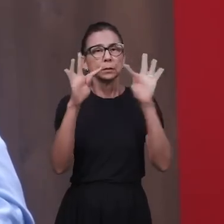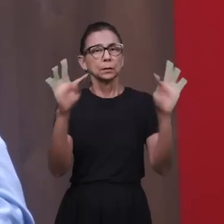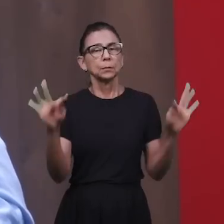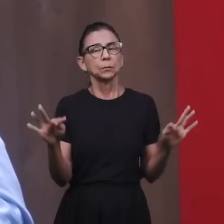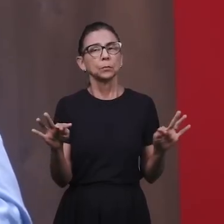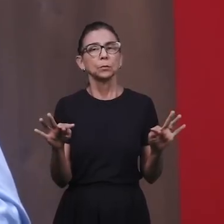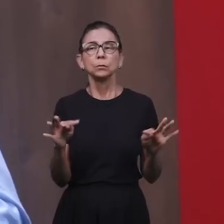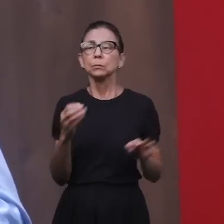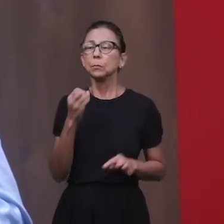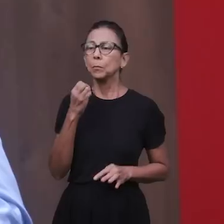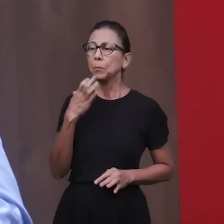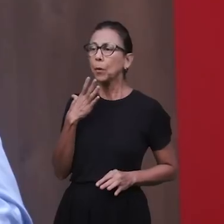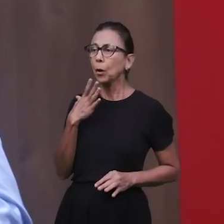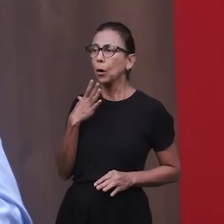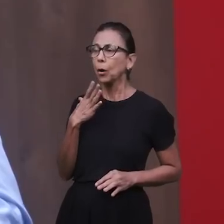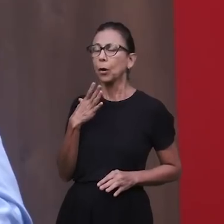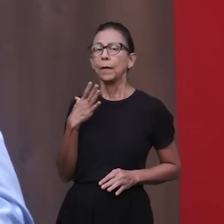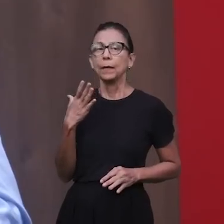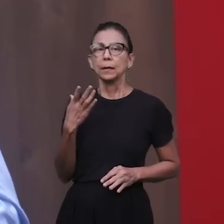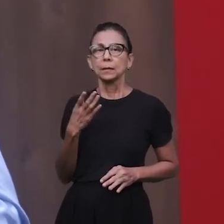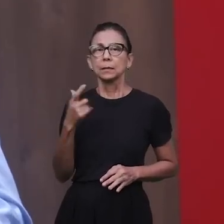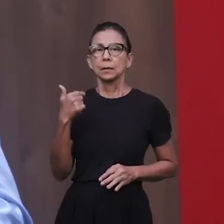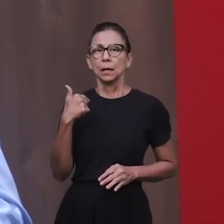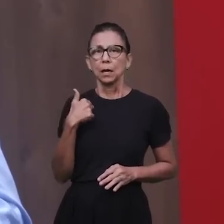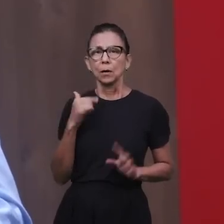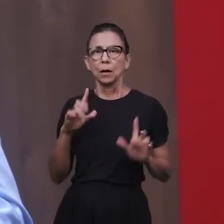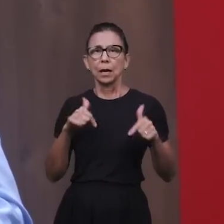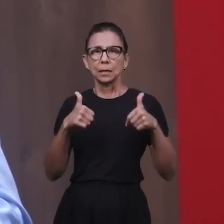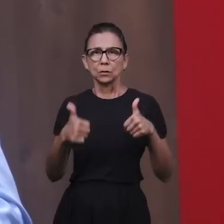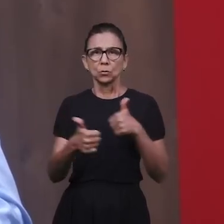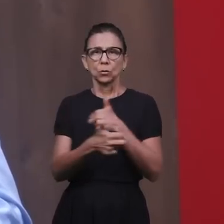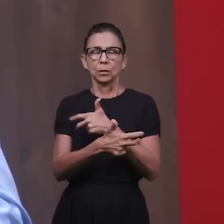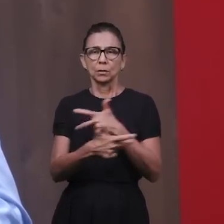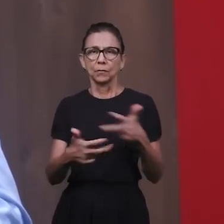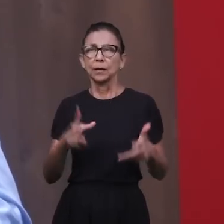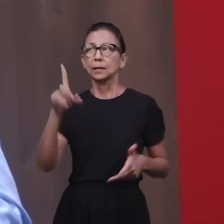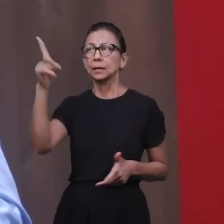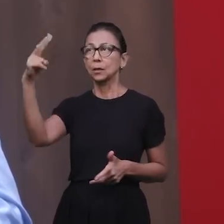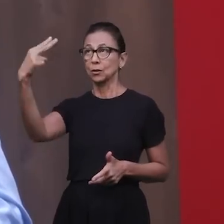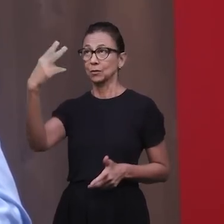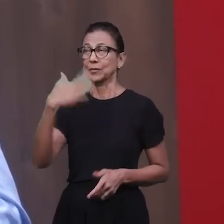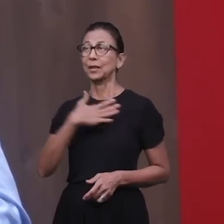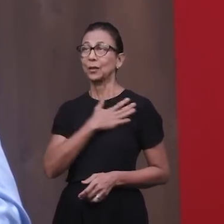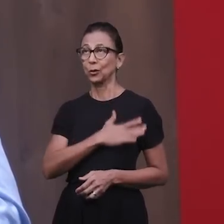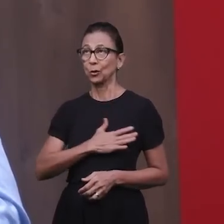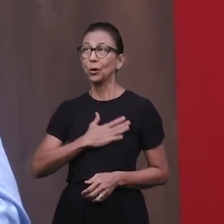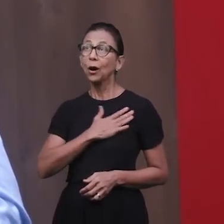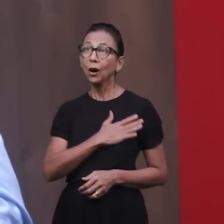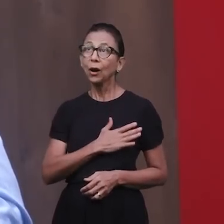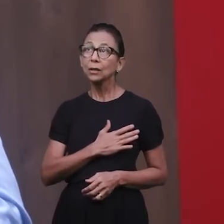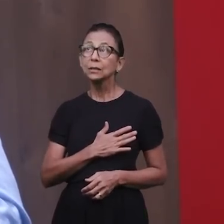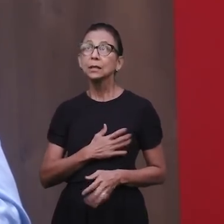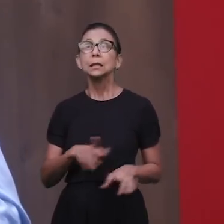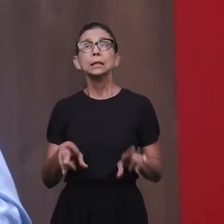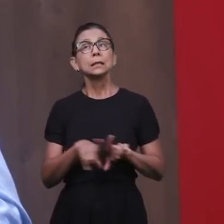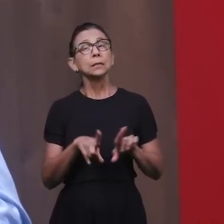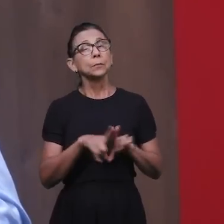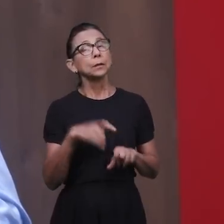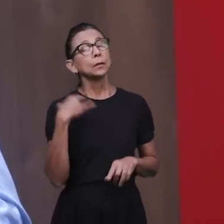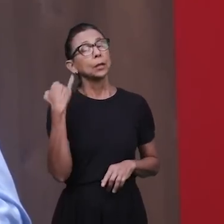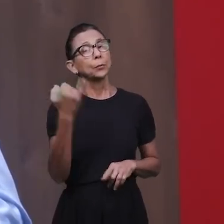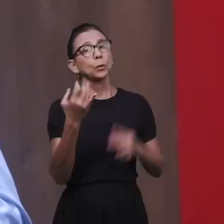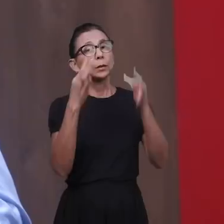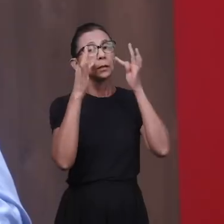que agrada ao meu Senhor, precisa também de ter como testemunho para os de dentro e para os de